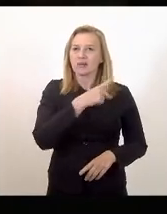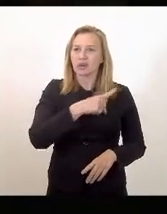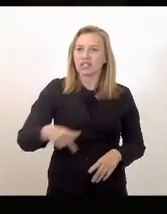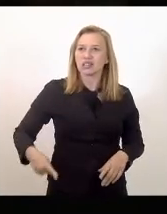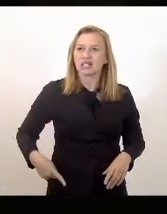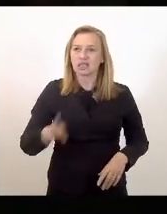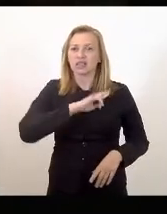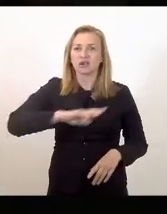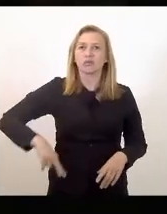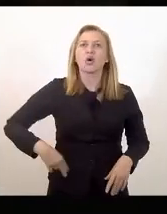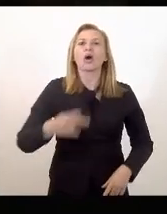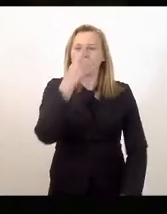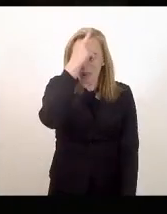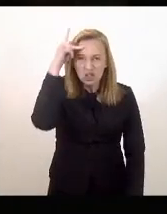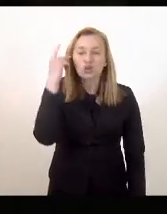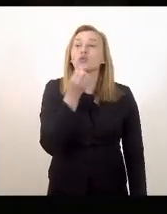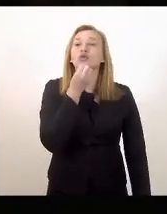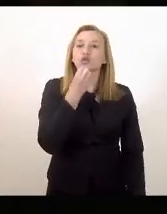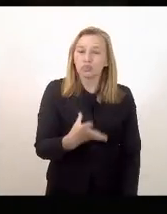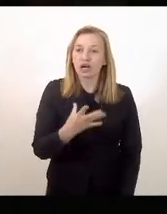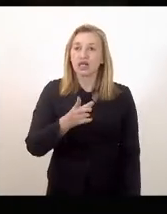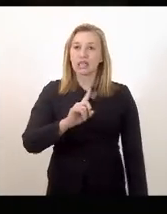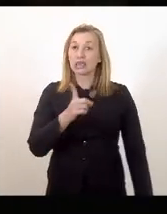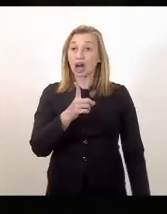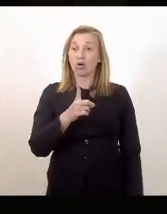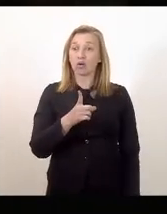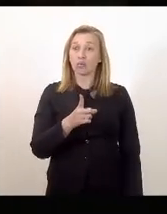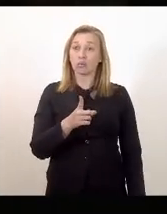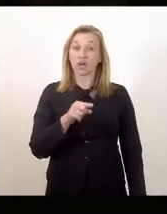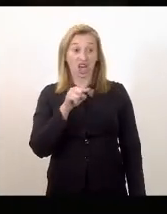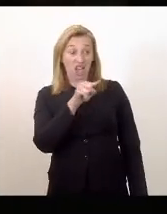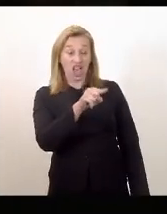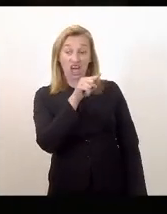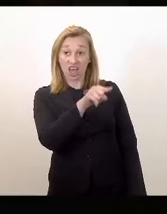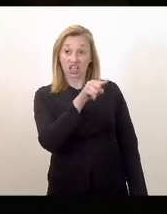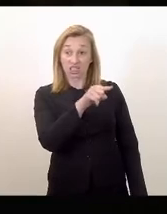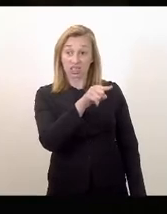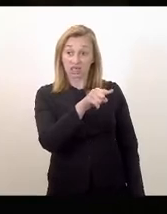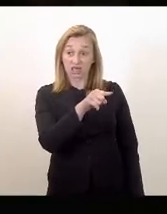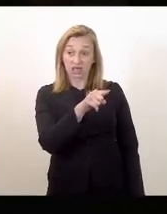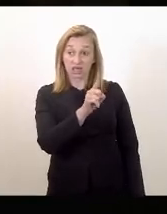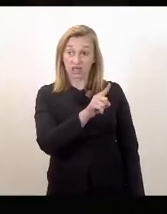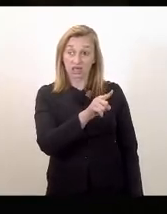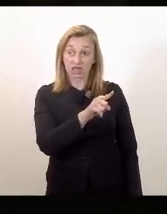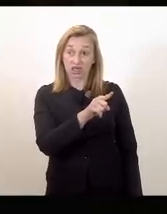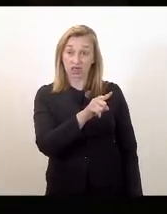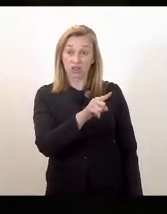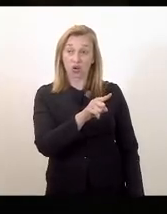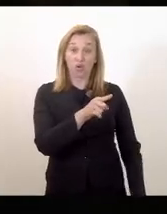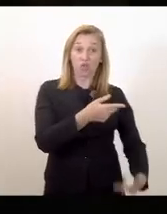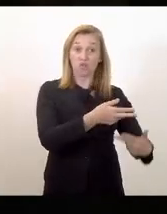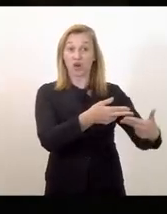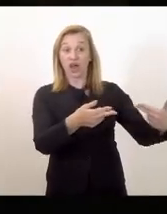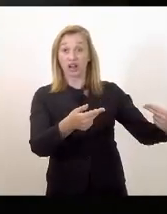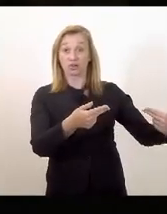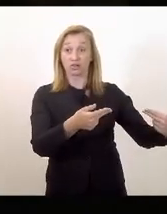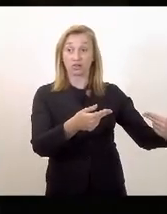República pessoas de bem. E não este que lá está, ou estes que lá